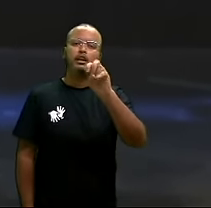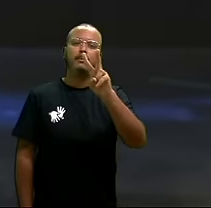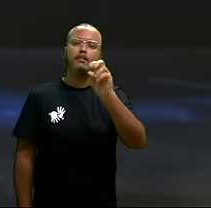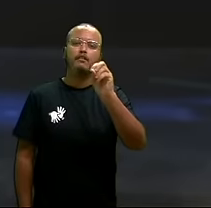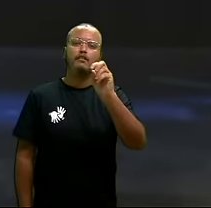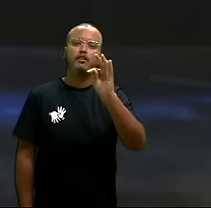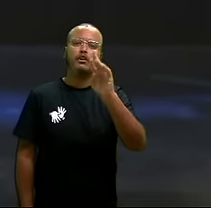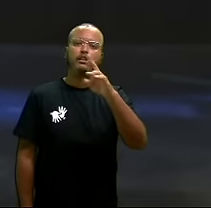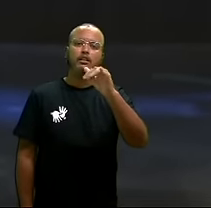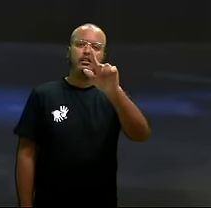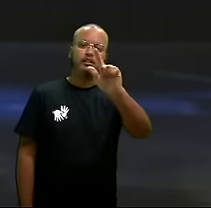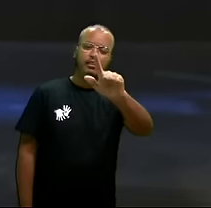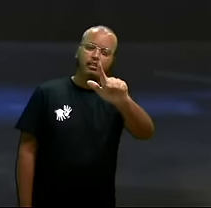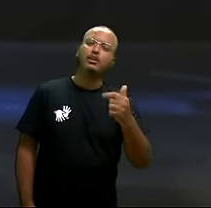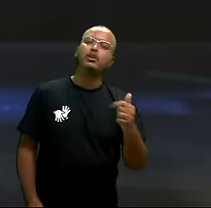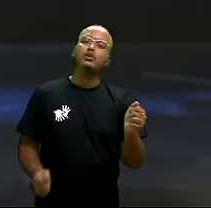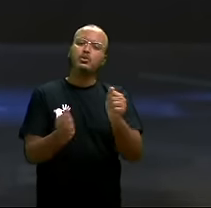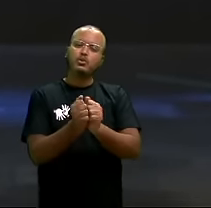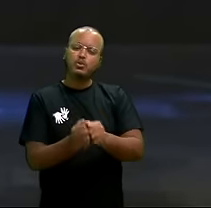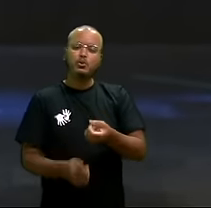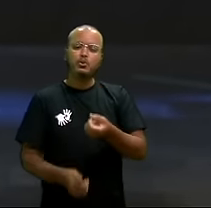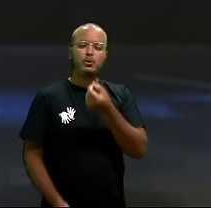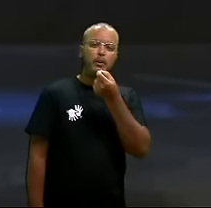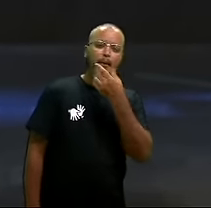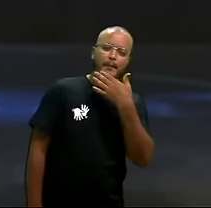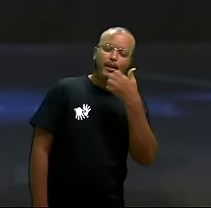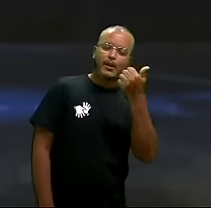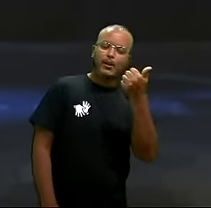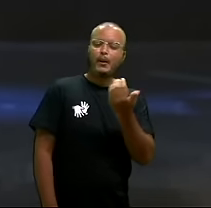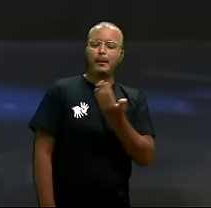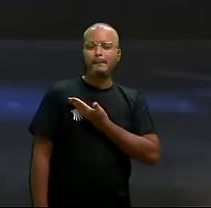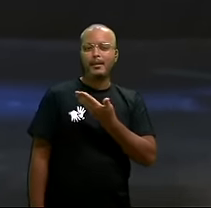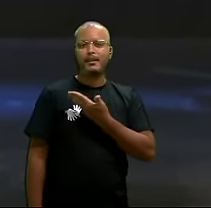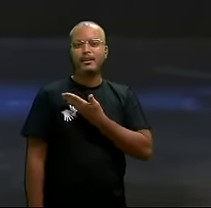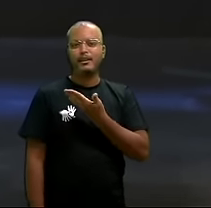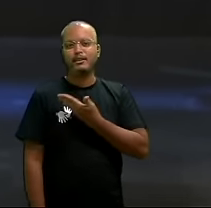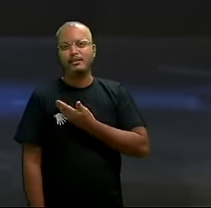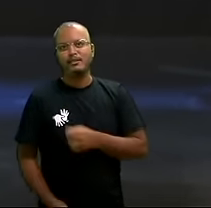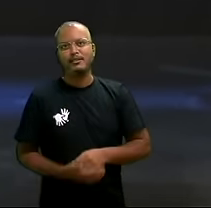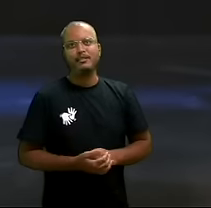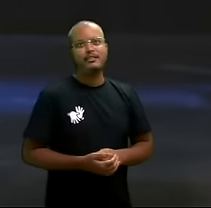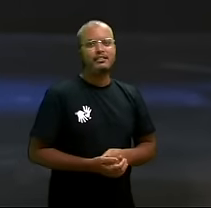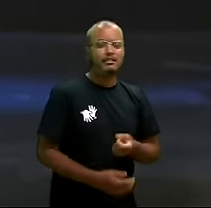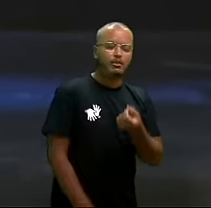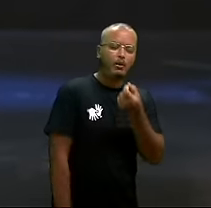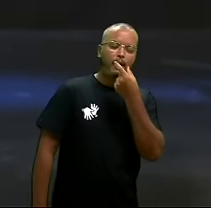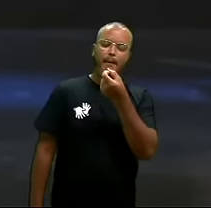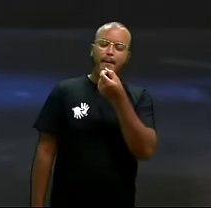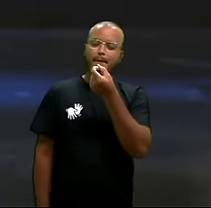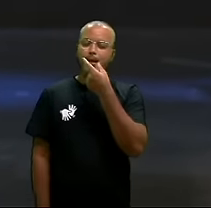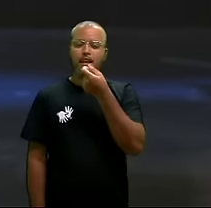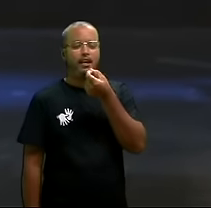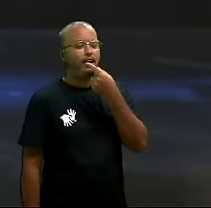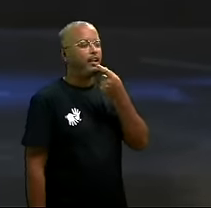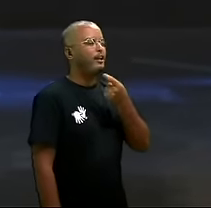contigo. Ô, meu melhor amigo, tu és o